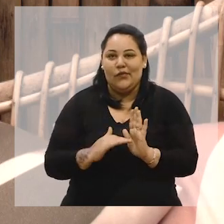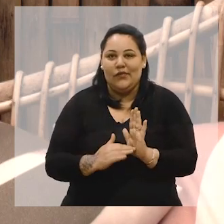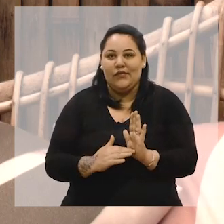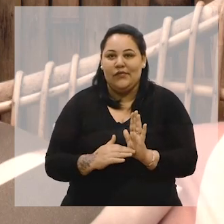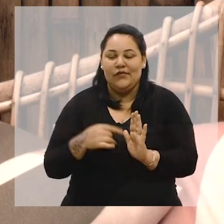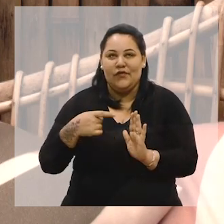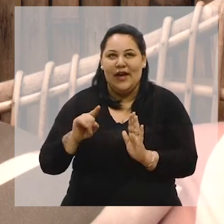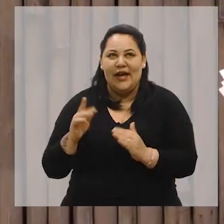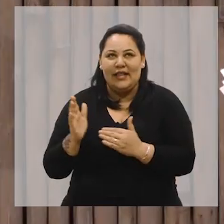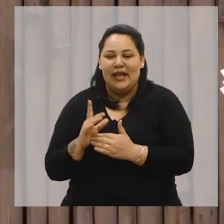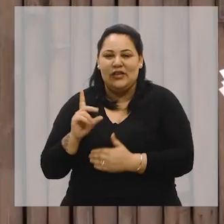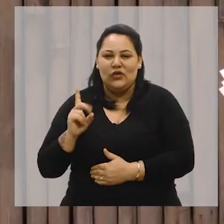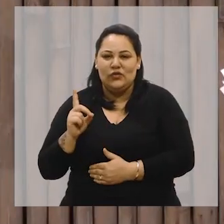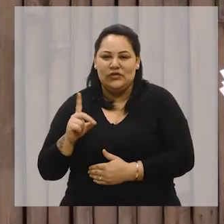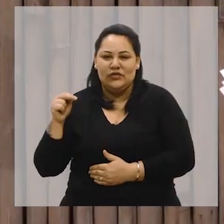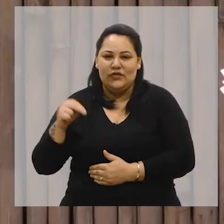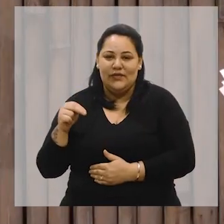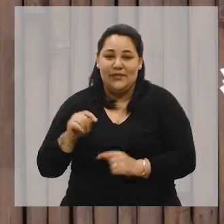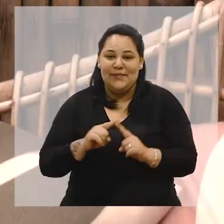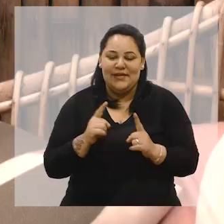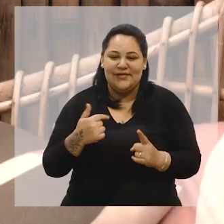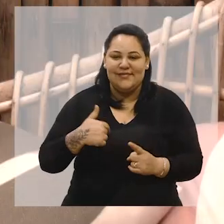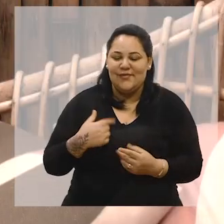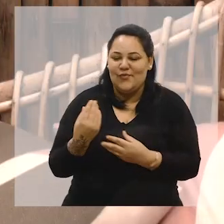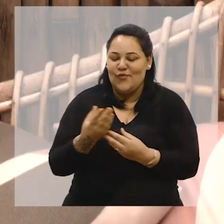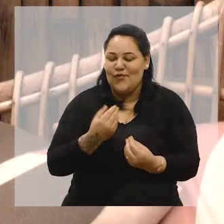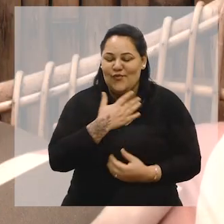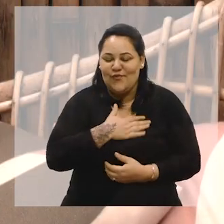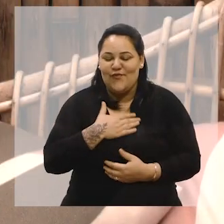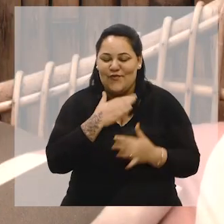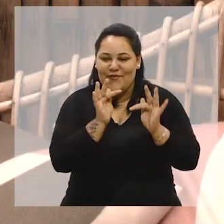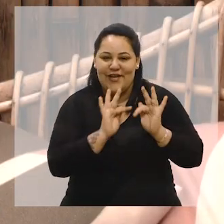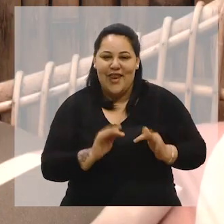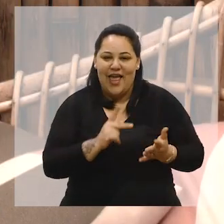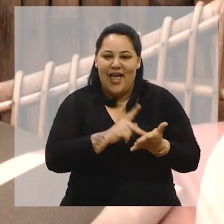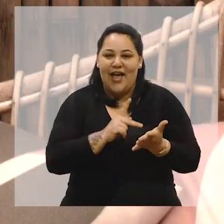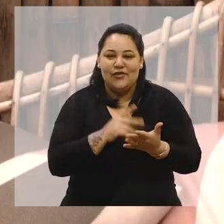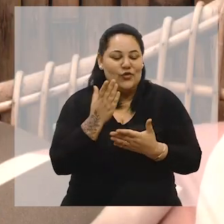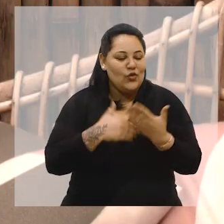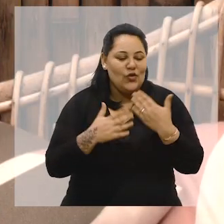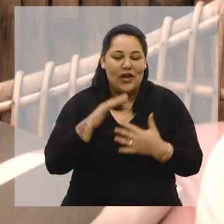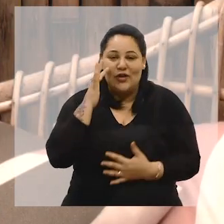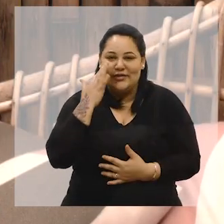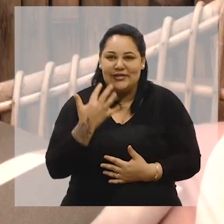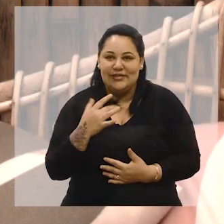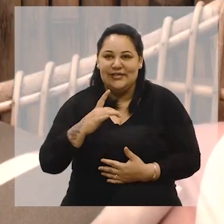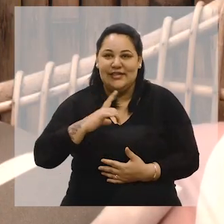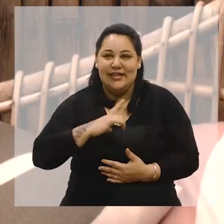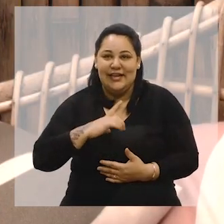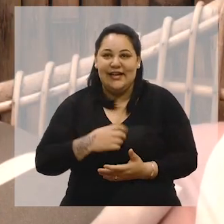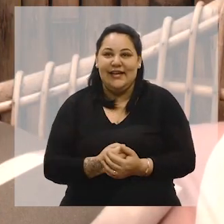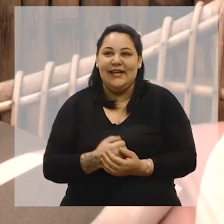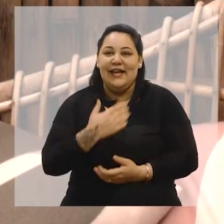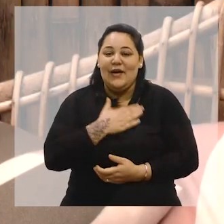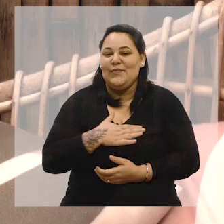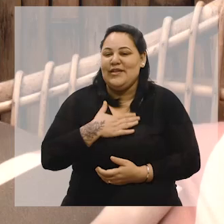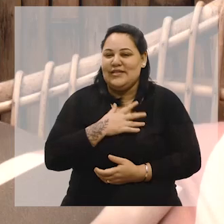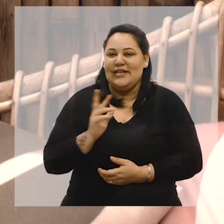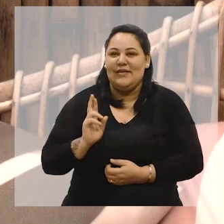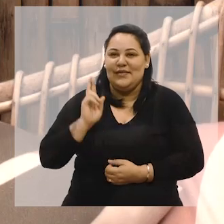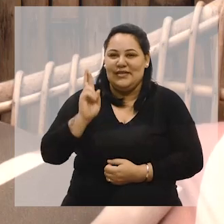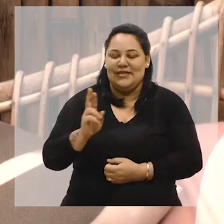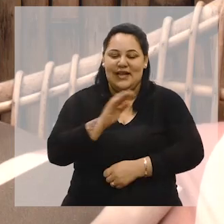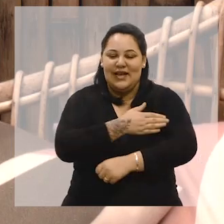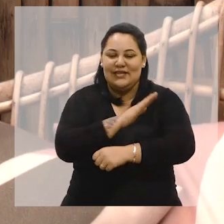até 12 de novembro. Mas eu estou muito feliz com tudo que está acontecendo, com tudo que está por vir. É um prazer representar